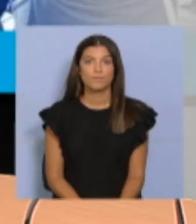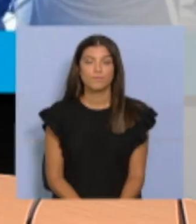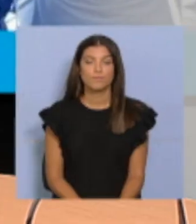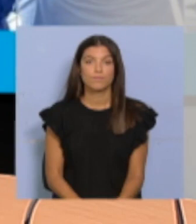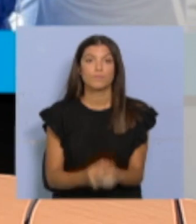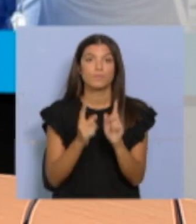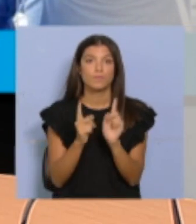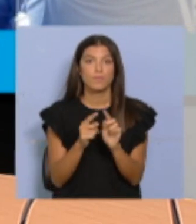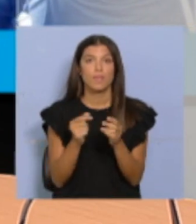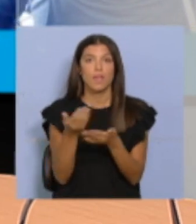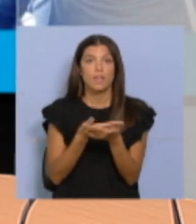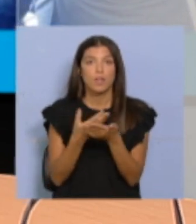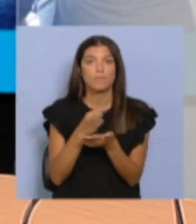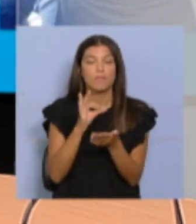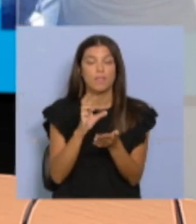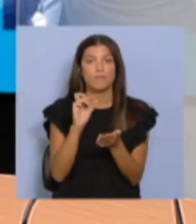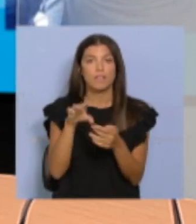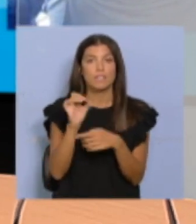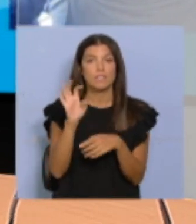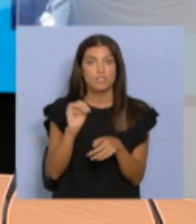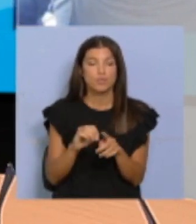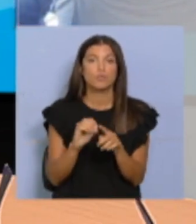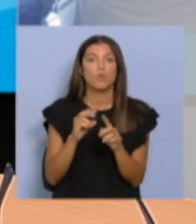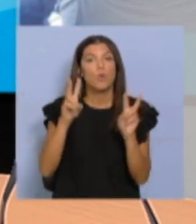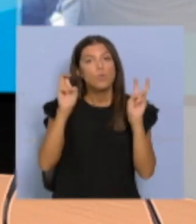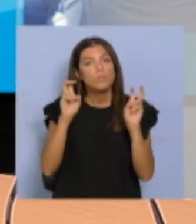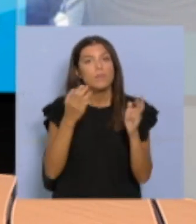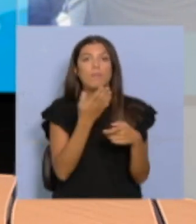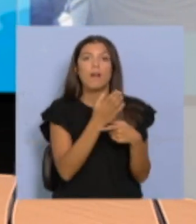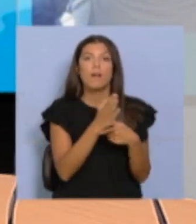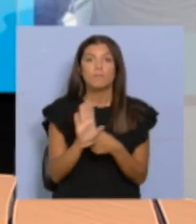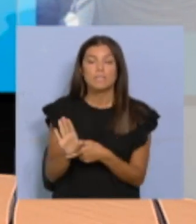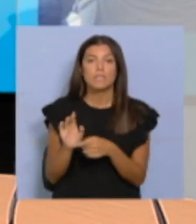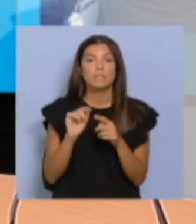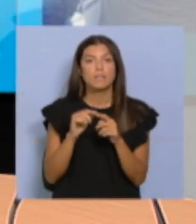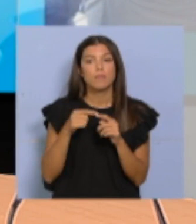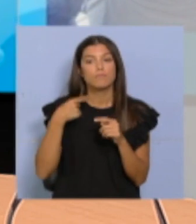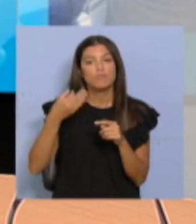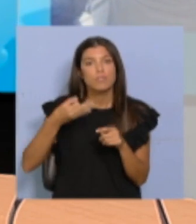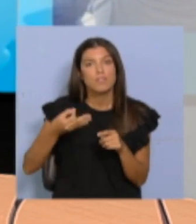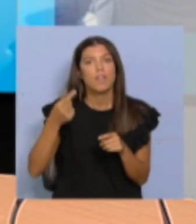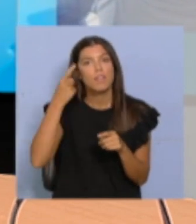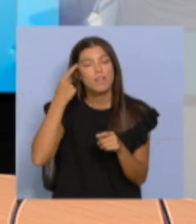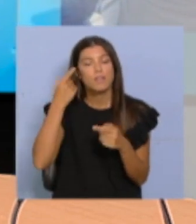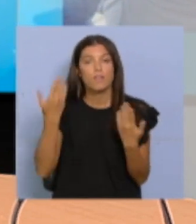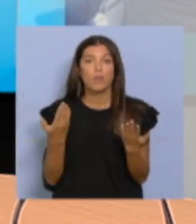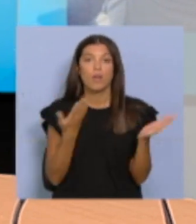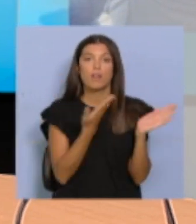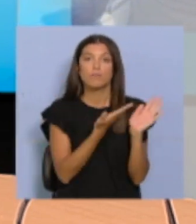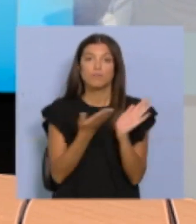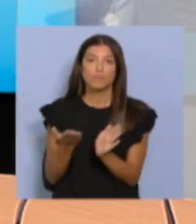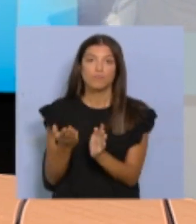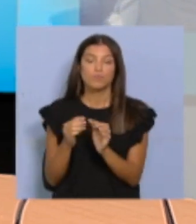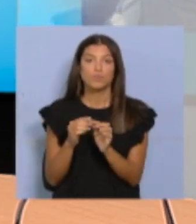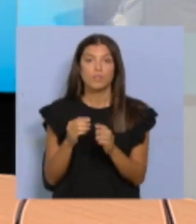A economia de Francisco, um tema que apresentamos neste programa em cada quinta-feira. E agora mostramos-lhe a entrega do Prémio de Jornalismo